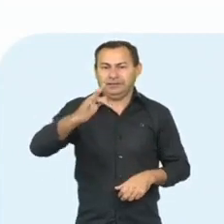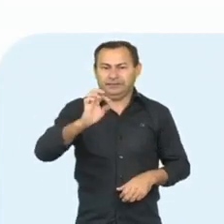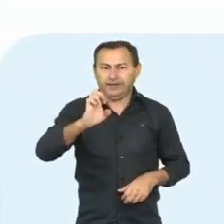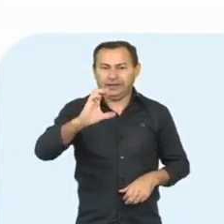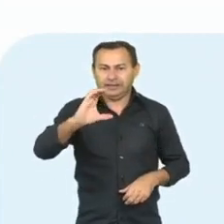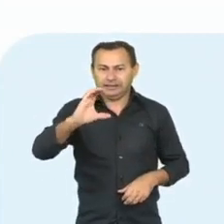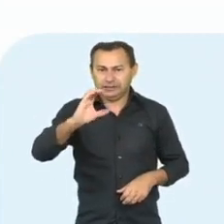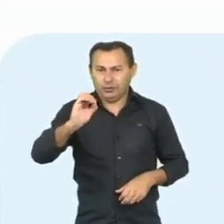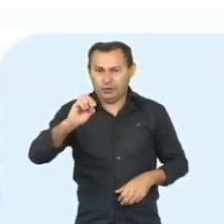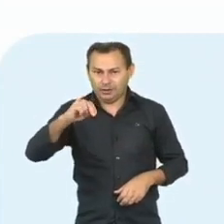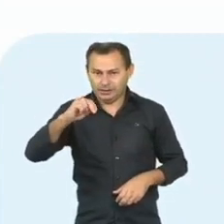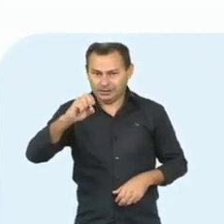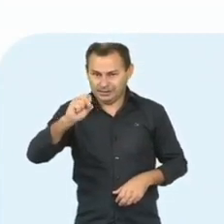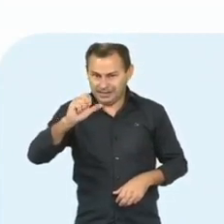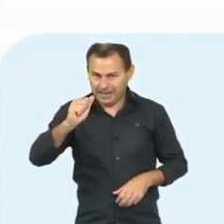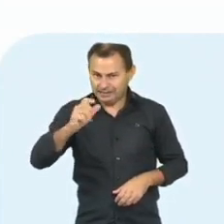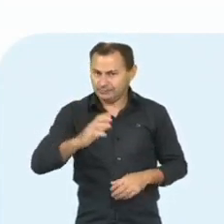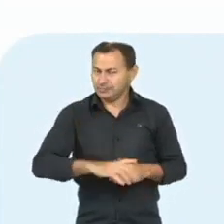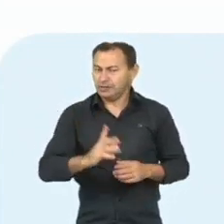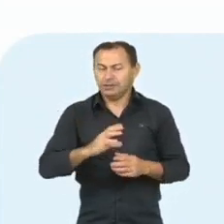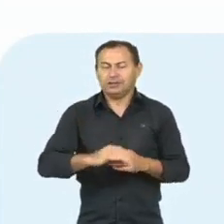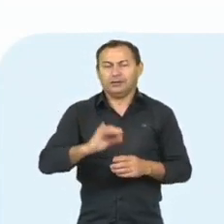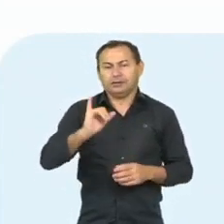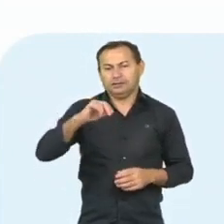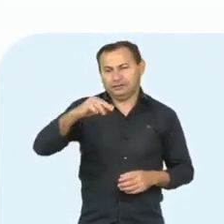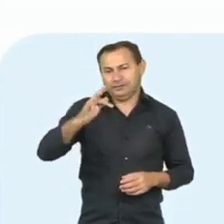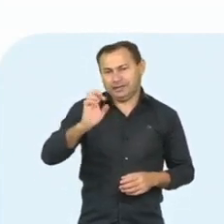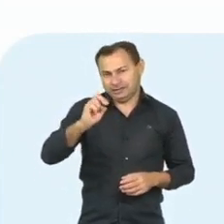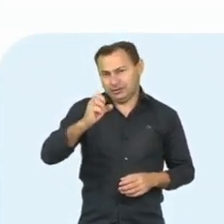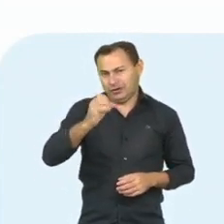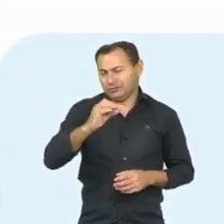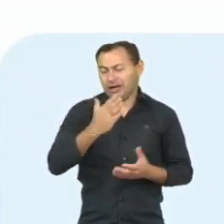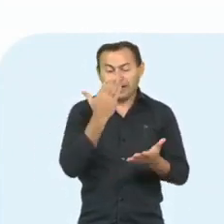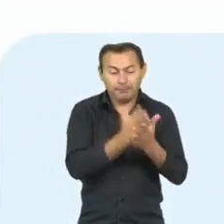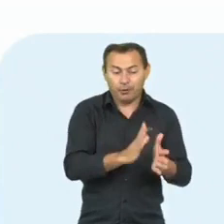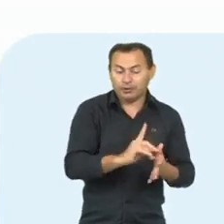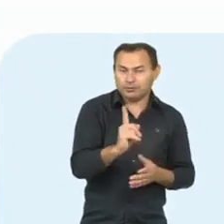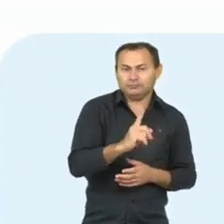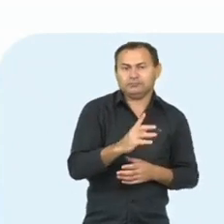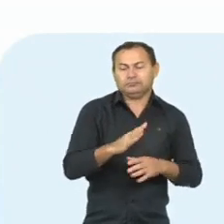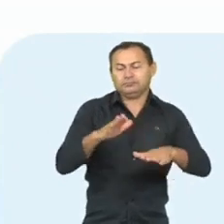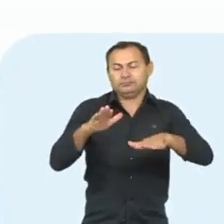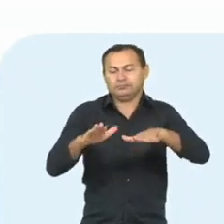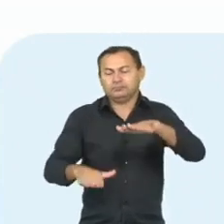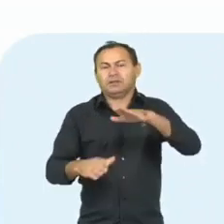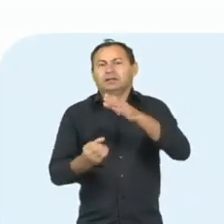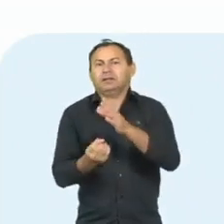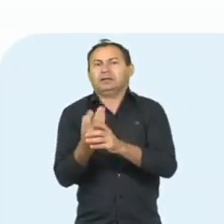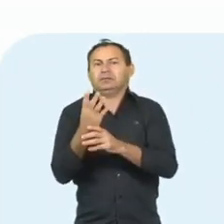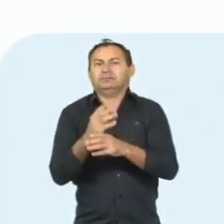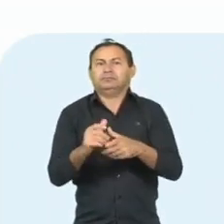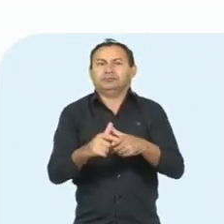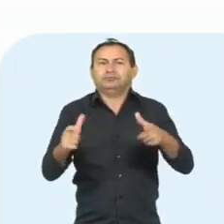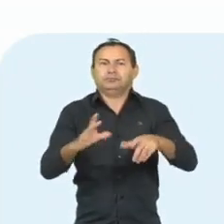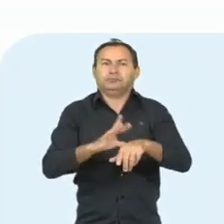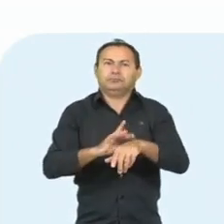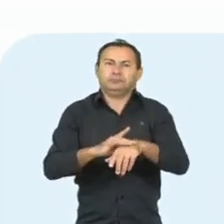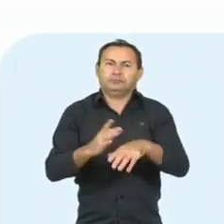acabou, né? Não, pelo contrário, essa desigualdade ela acaba gerando essa